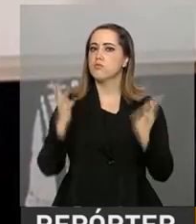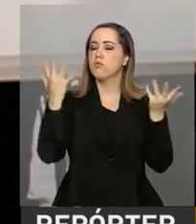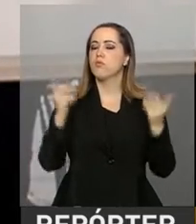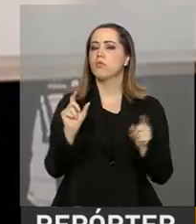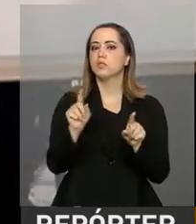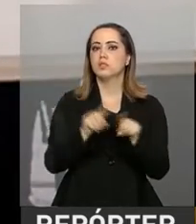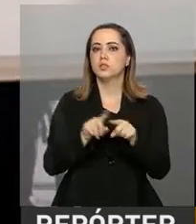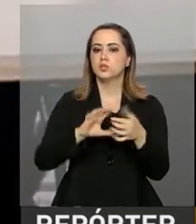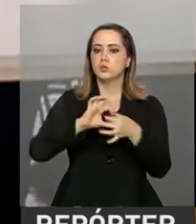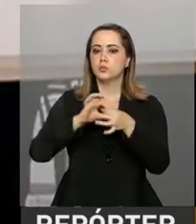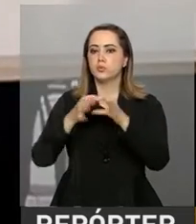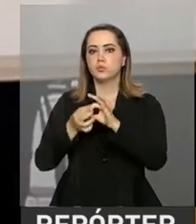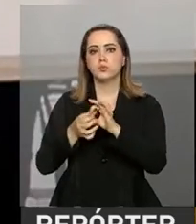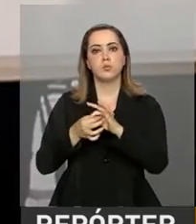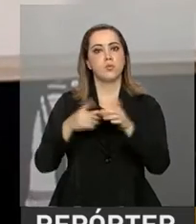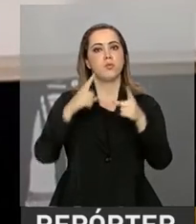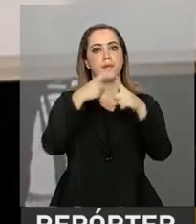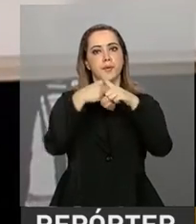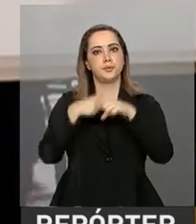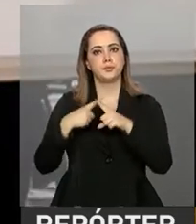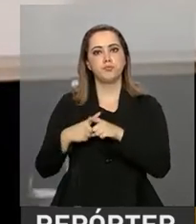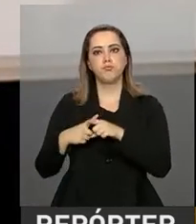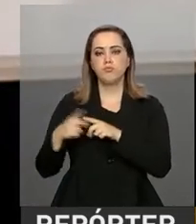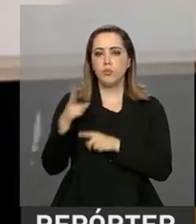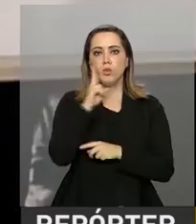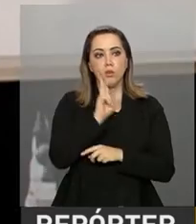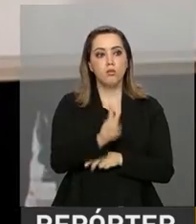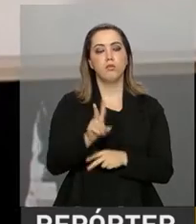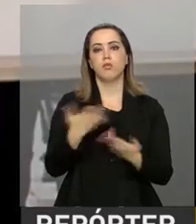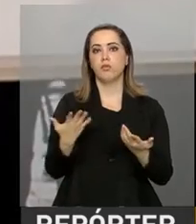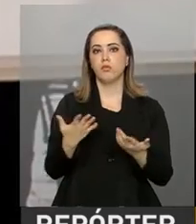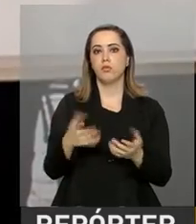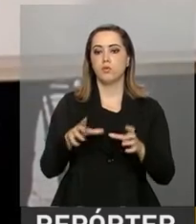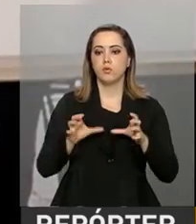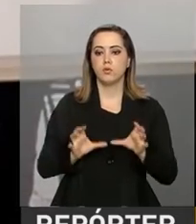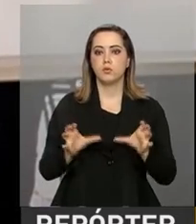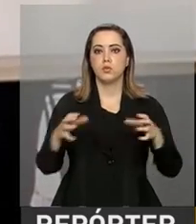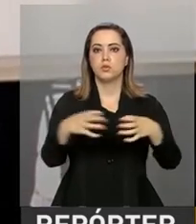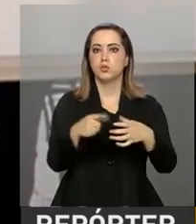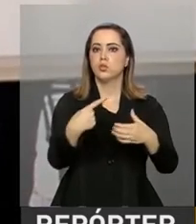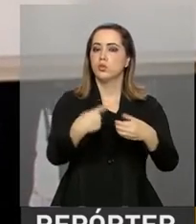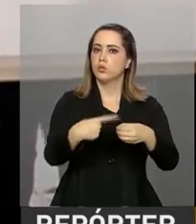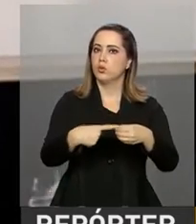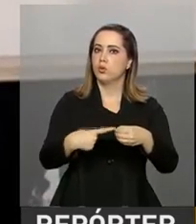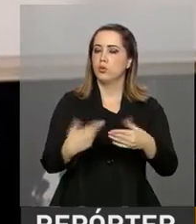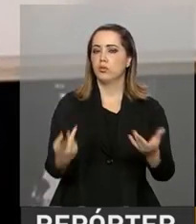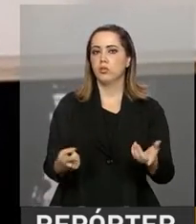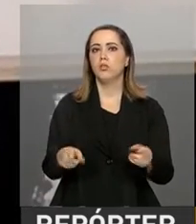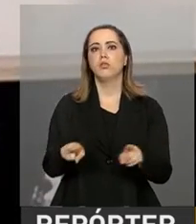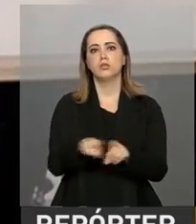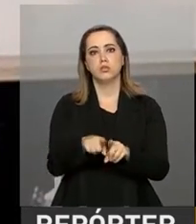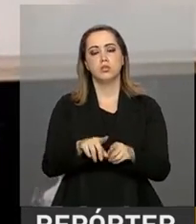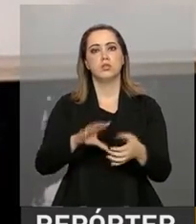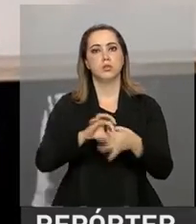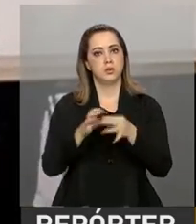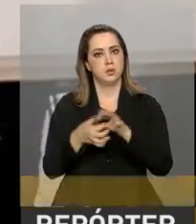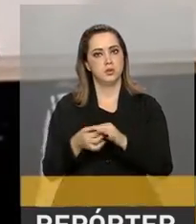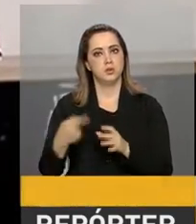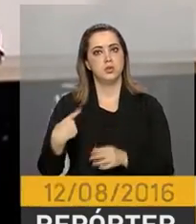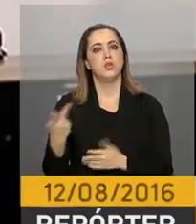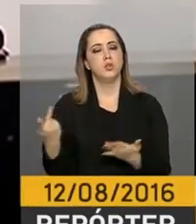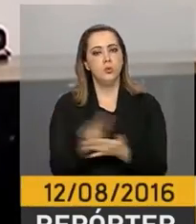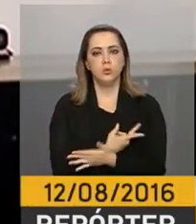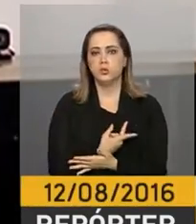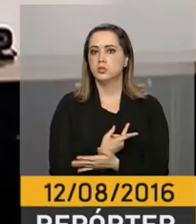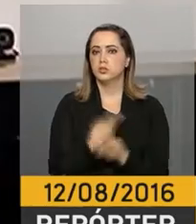os jogos, percorram as arenas, percorram o Boulevard Olímpico e as coisas têm acontecido.